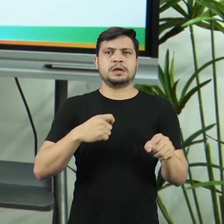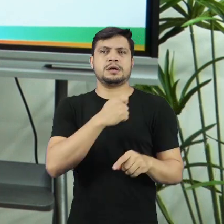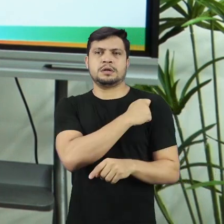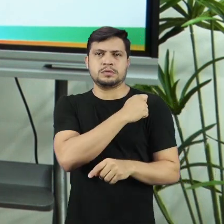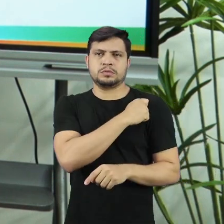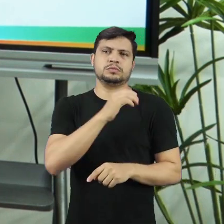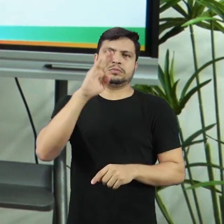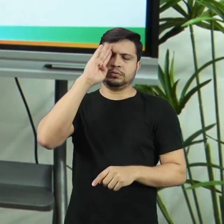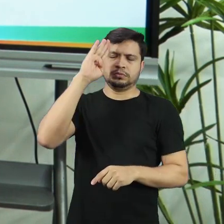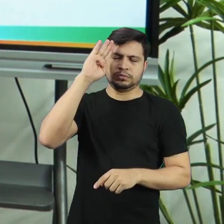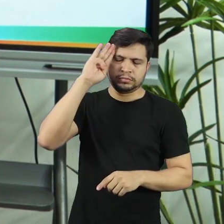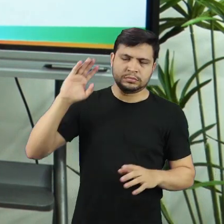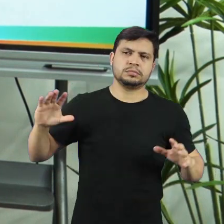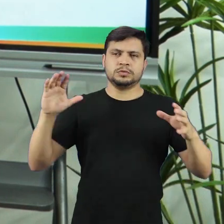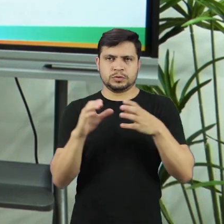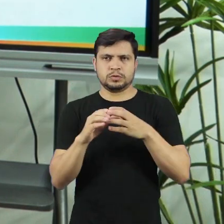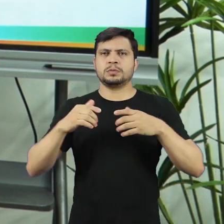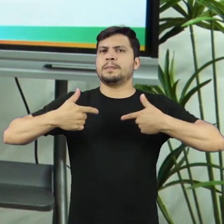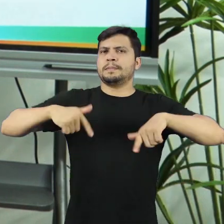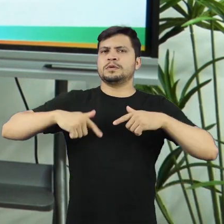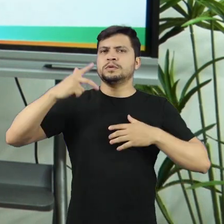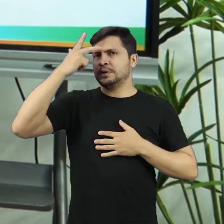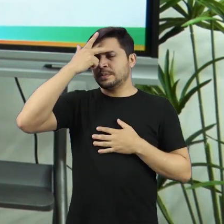trabalhadora, aqueles que estavam na rua protestando,